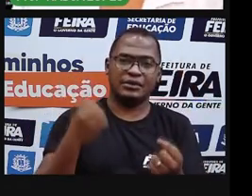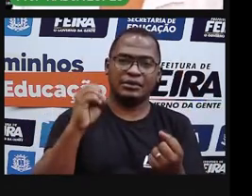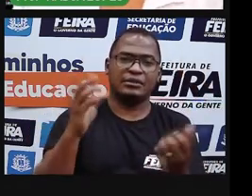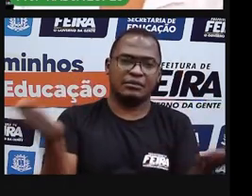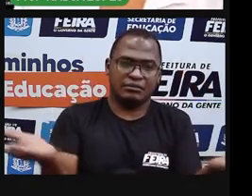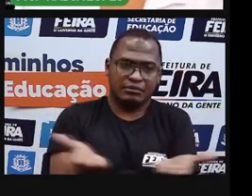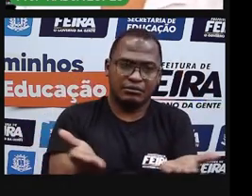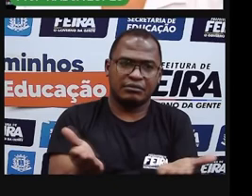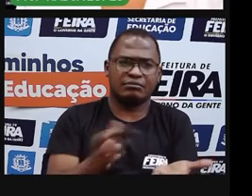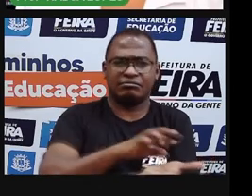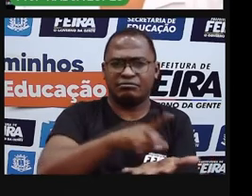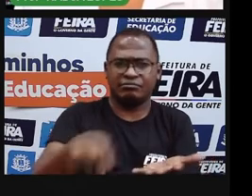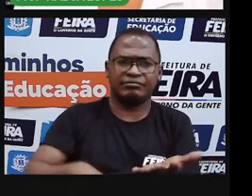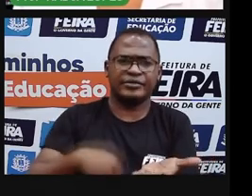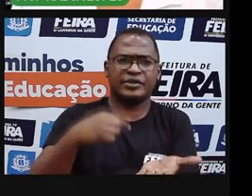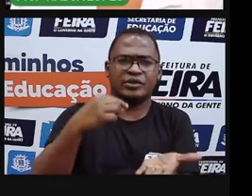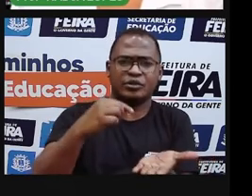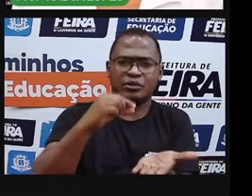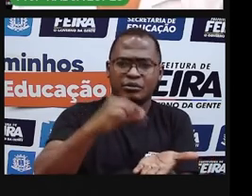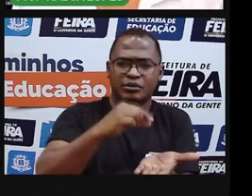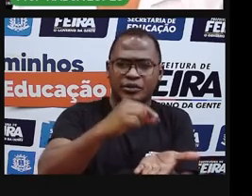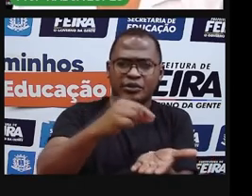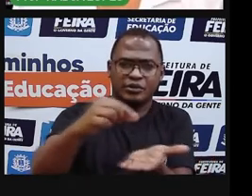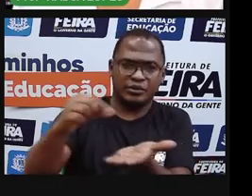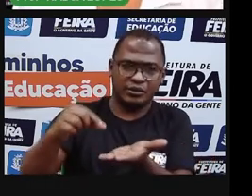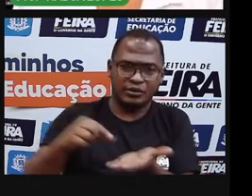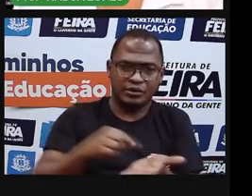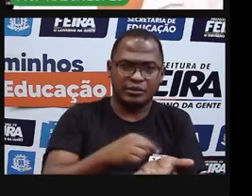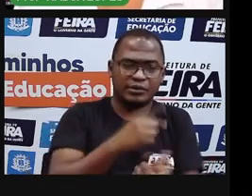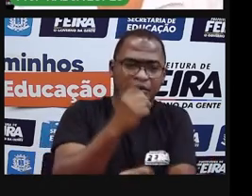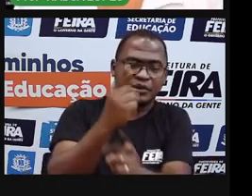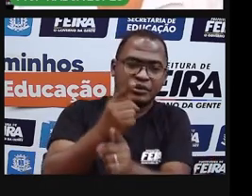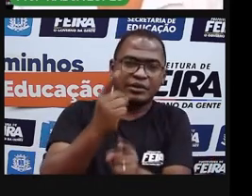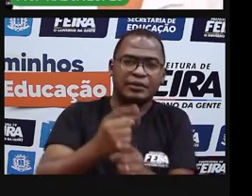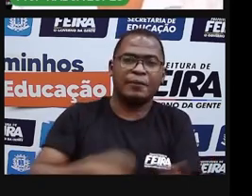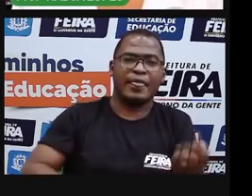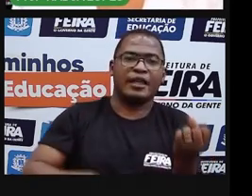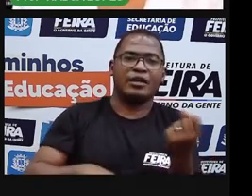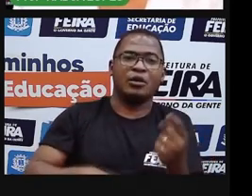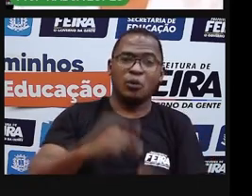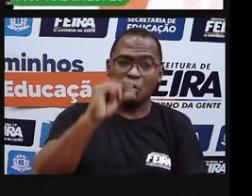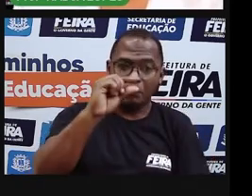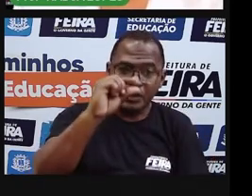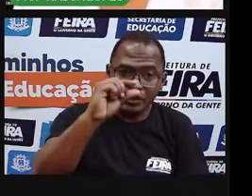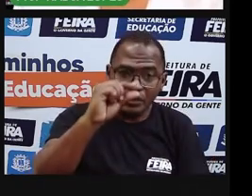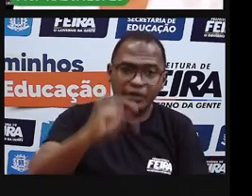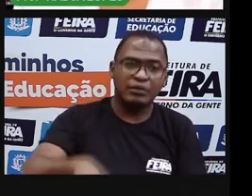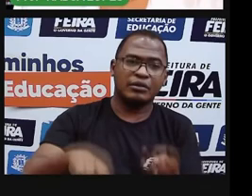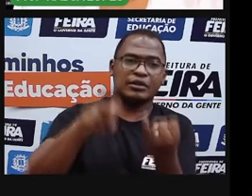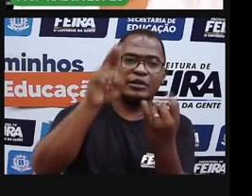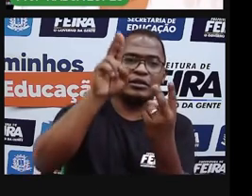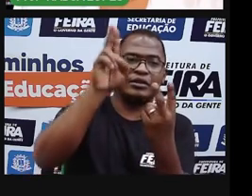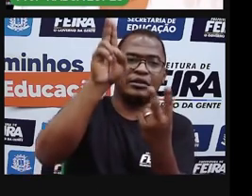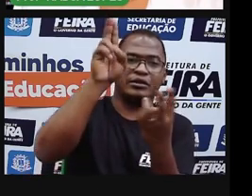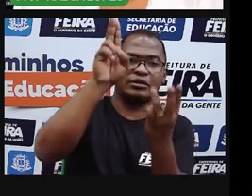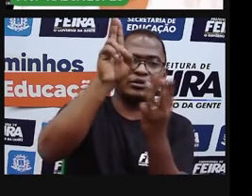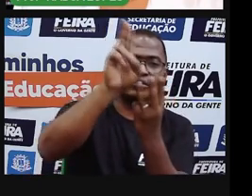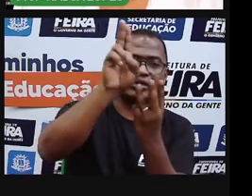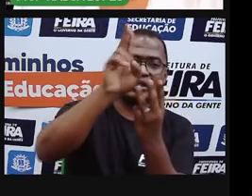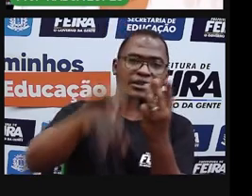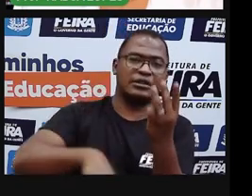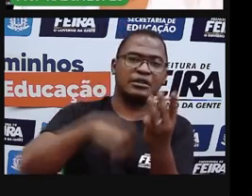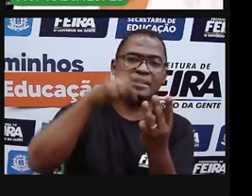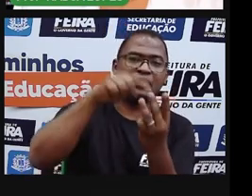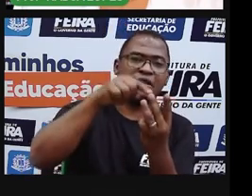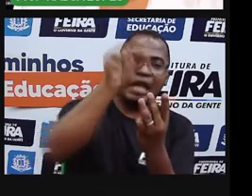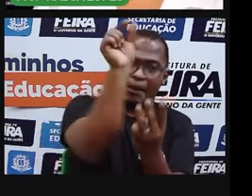com as unidades e vem com as barbas desenhos e vem com a placa das centenas